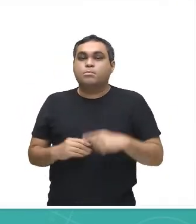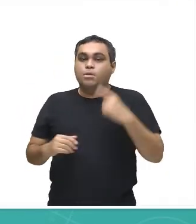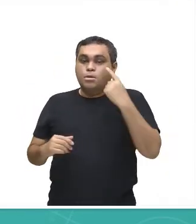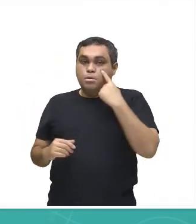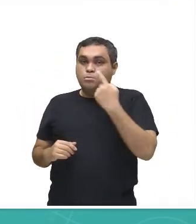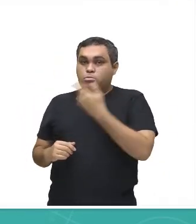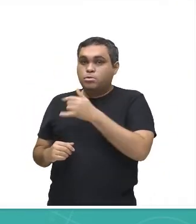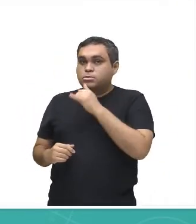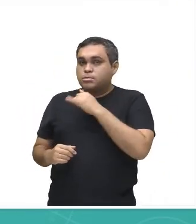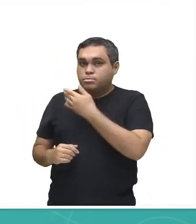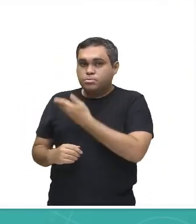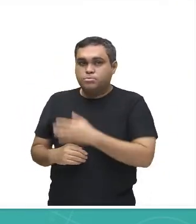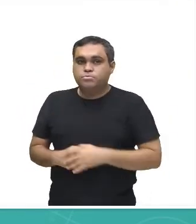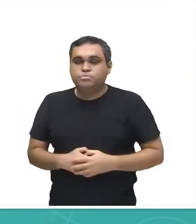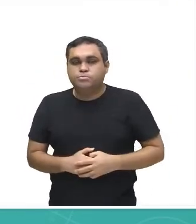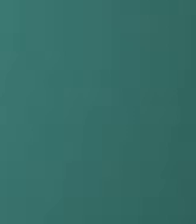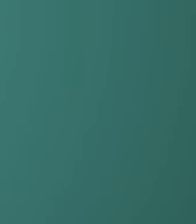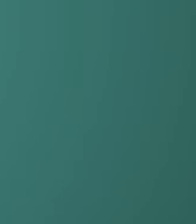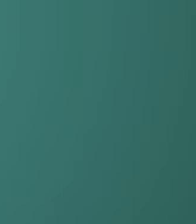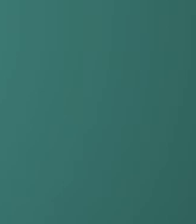go.